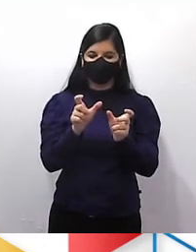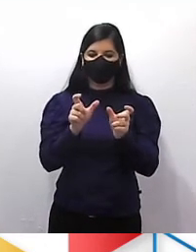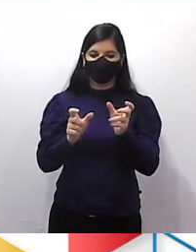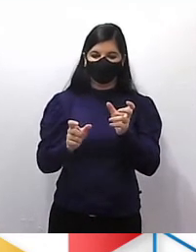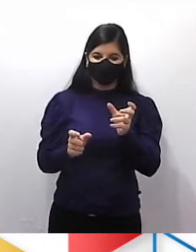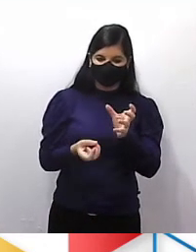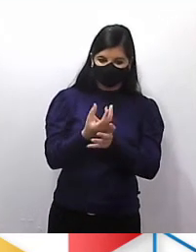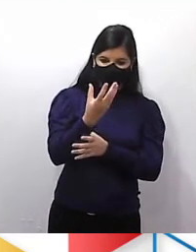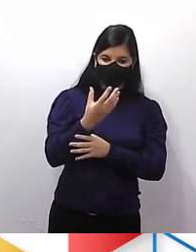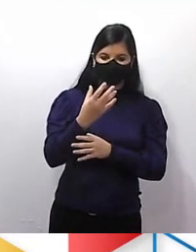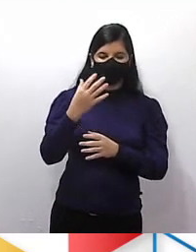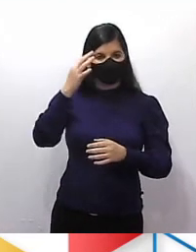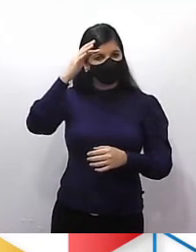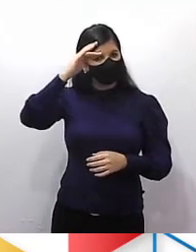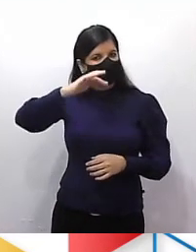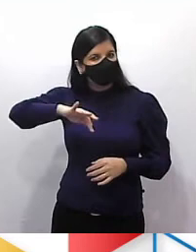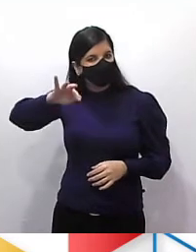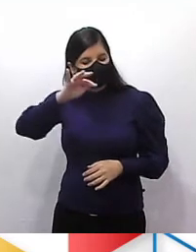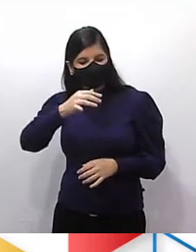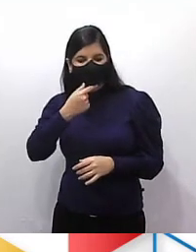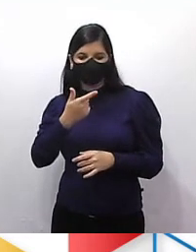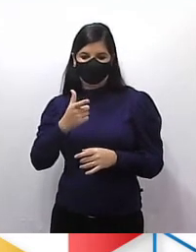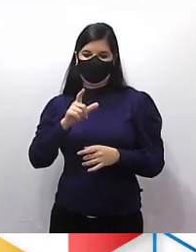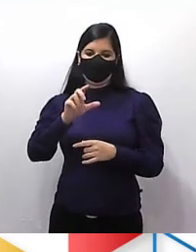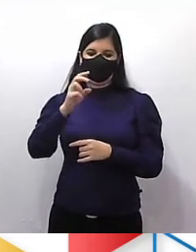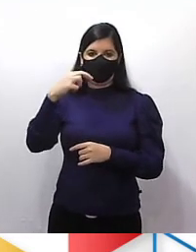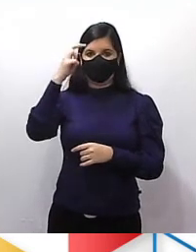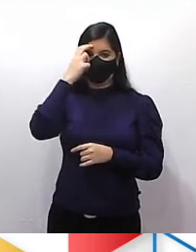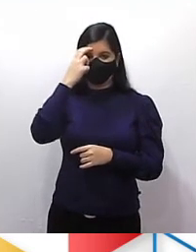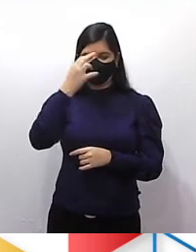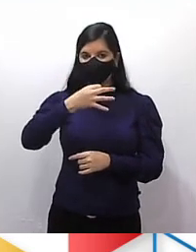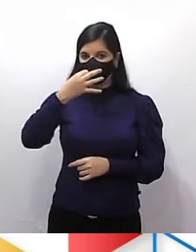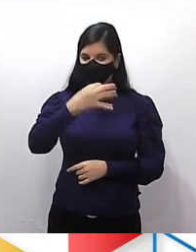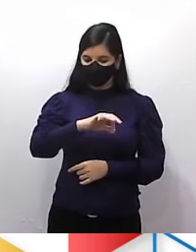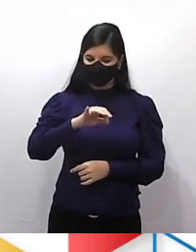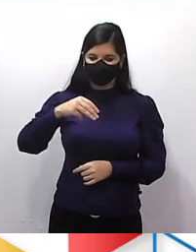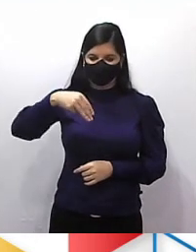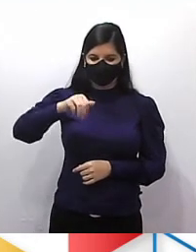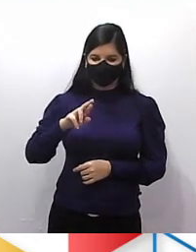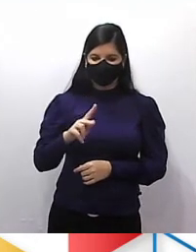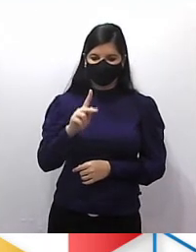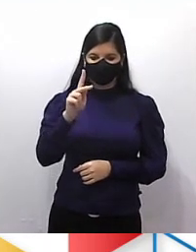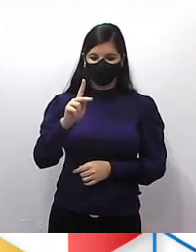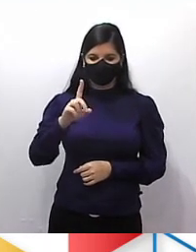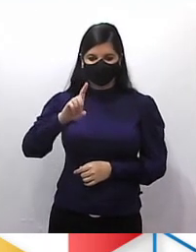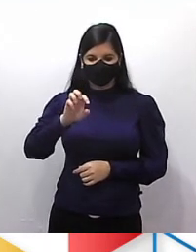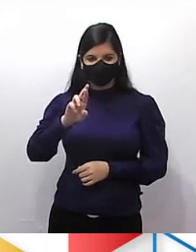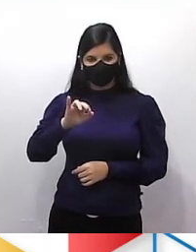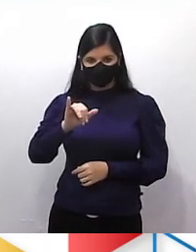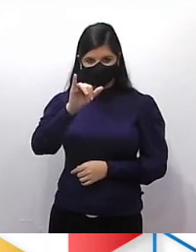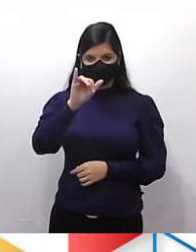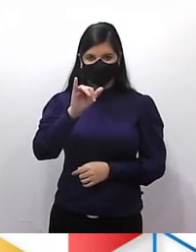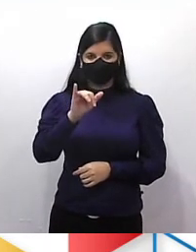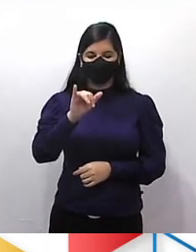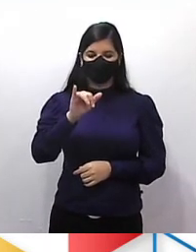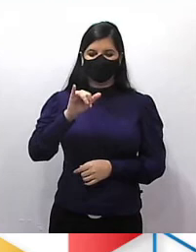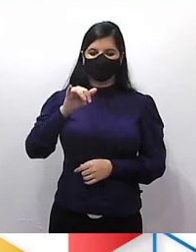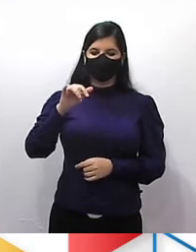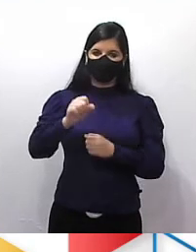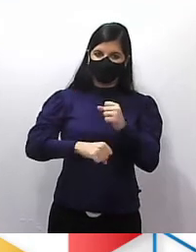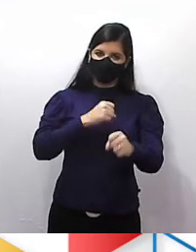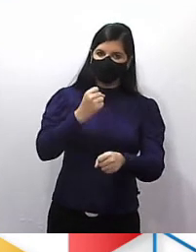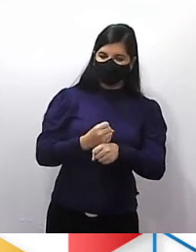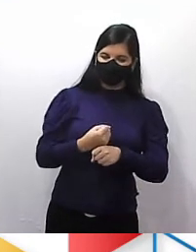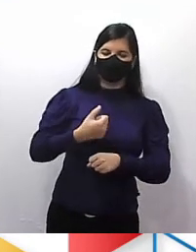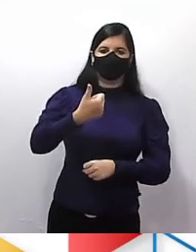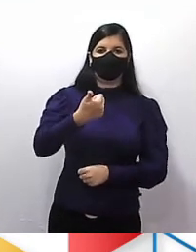American Academy and Cultural Critic Mark Derry. Ele foi cunhado pelo crítico cultural e acadêmico,